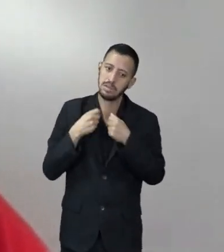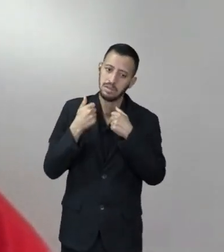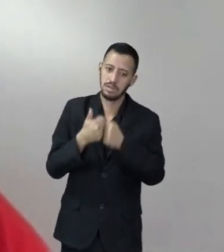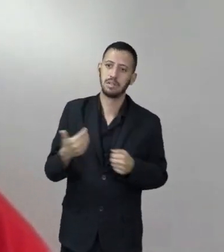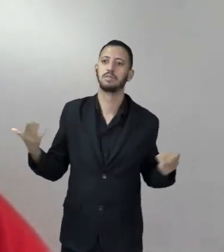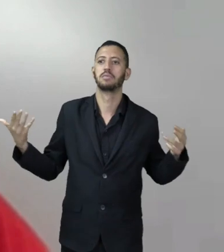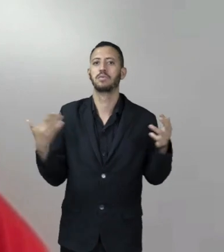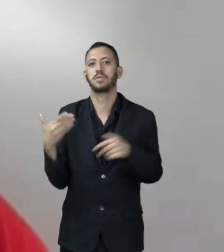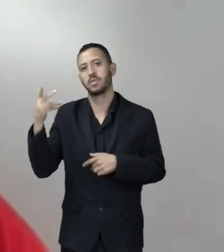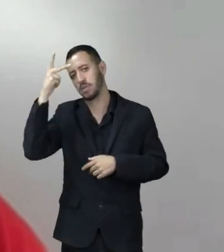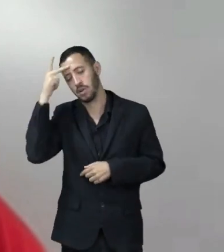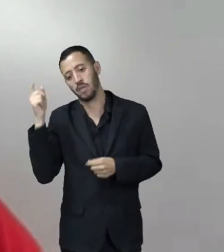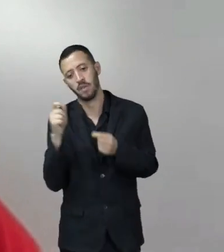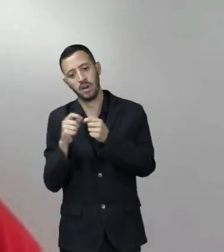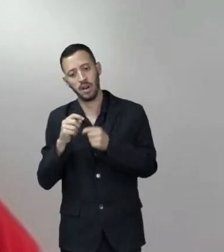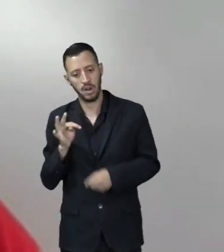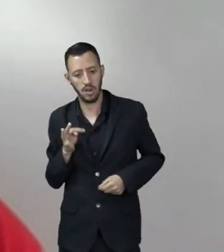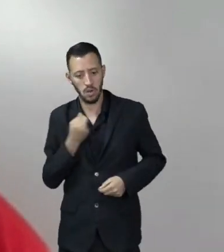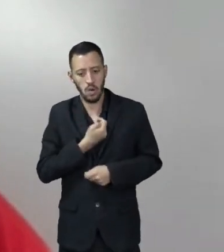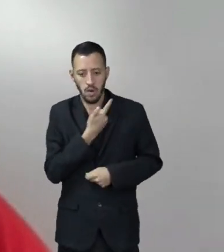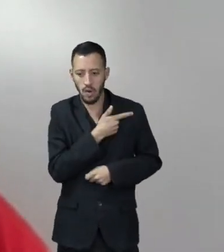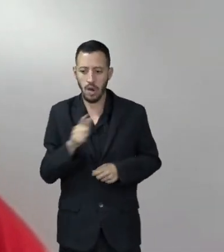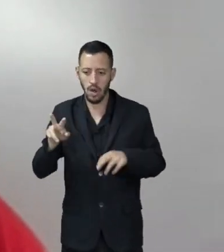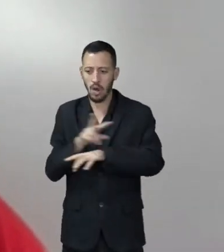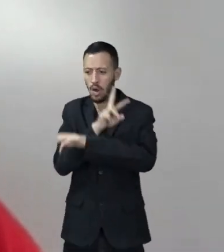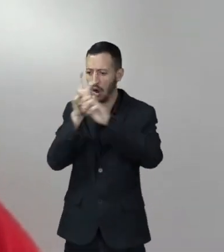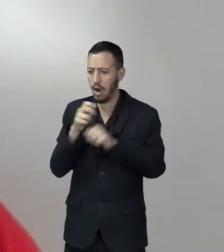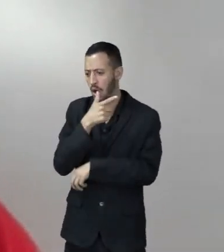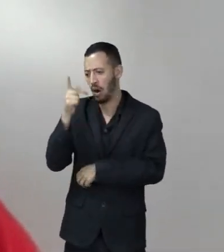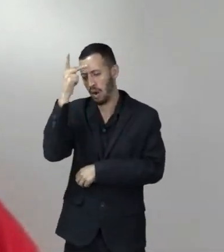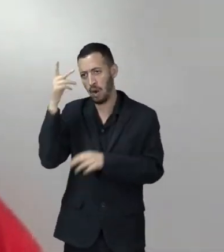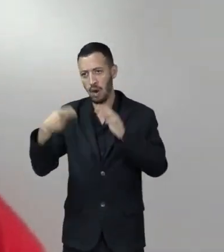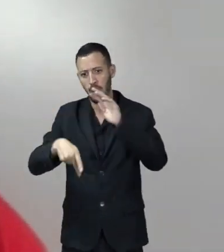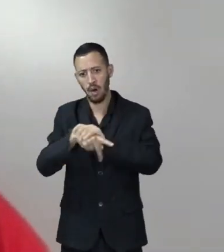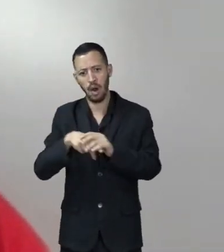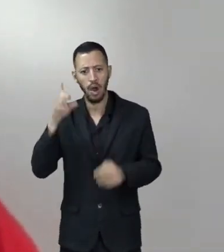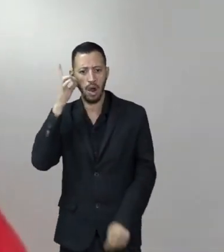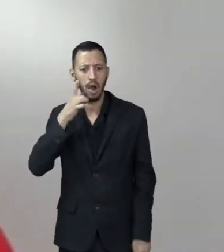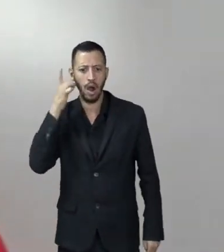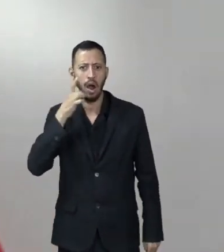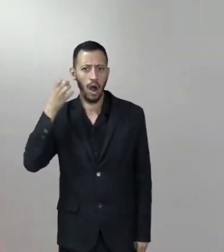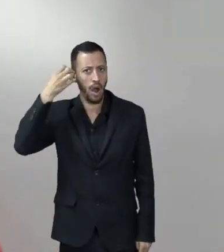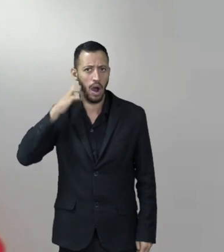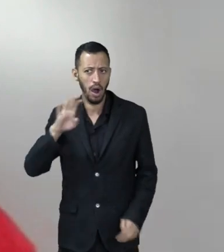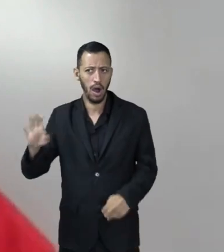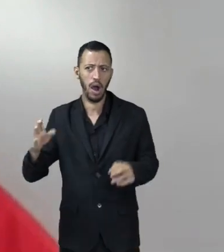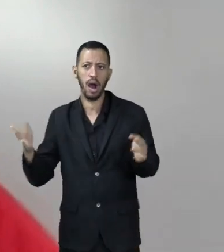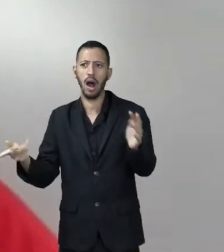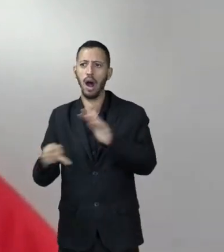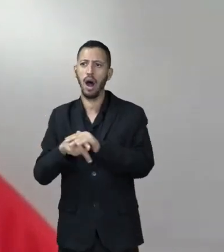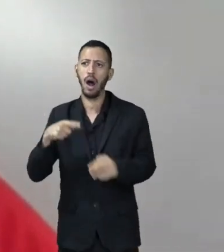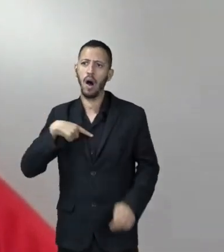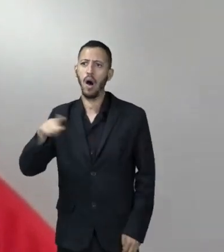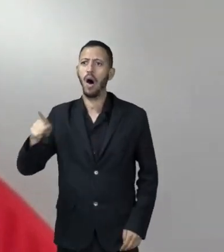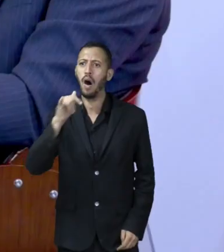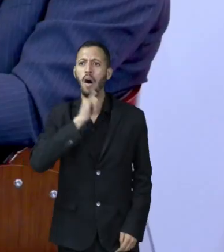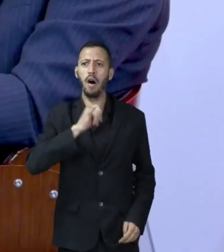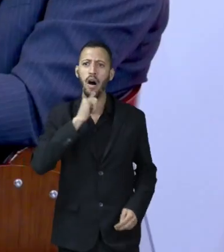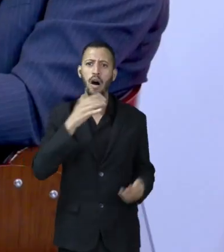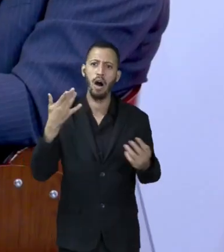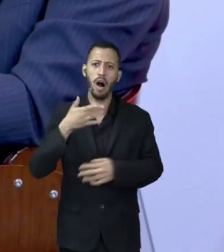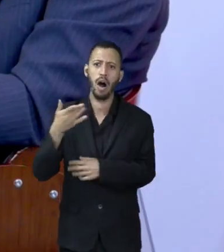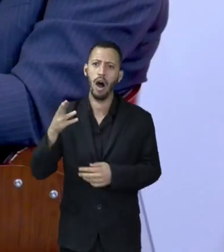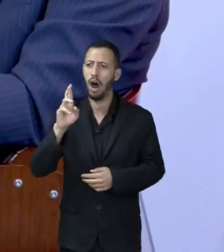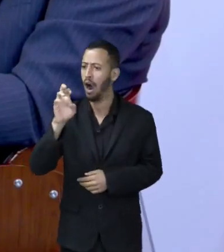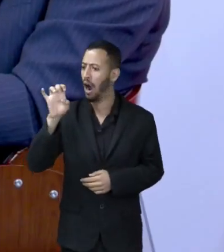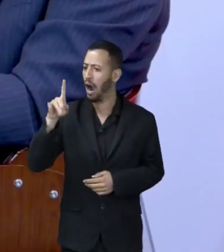ver pessoas trans trabalhando com outros temas que não só de pessoas trans. A própria deputada Erika Hilton, que melhor exemplo nós temos aí. Uhum. A Erika